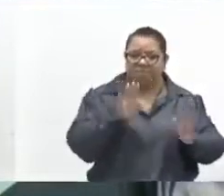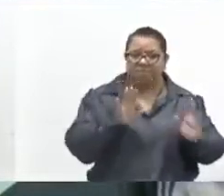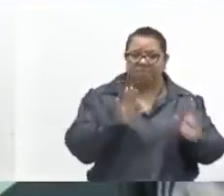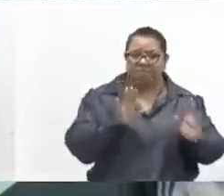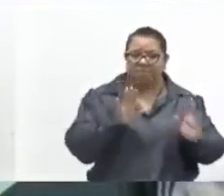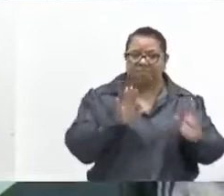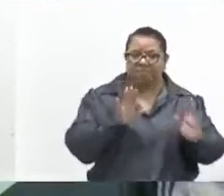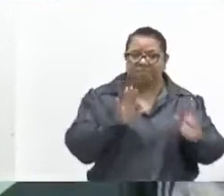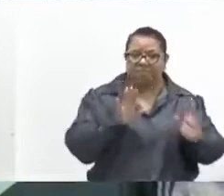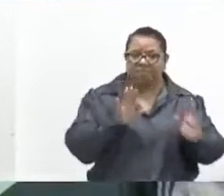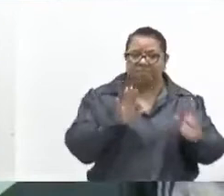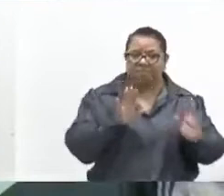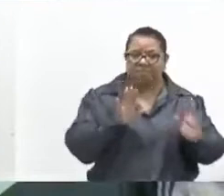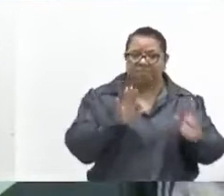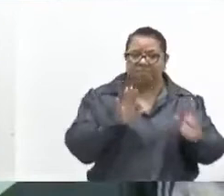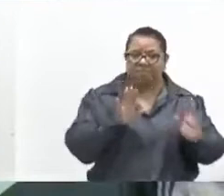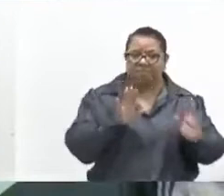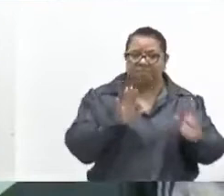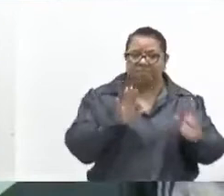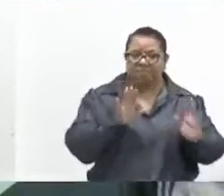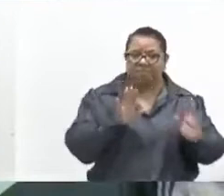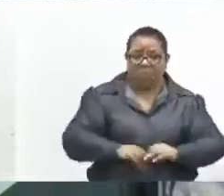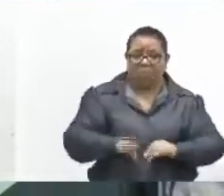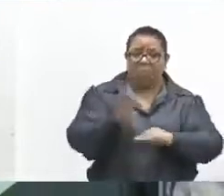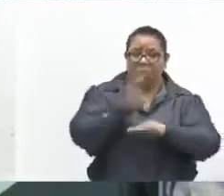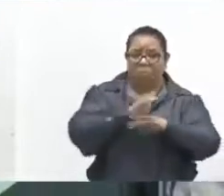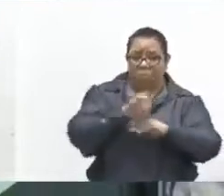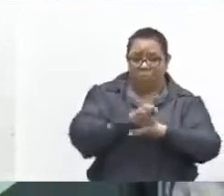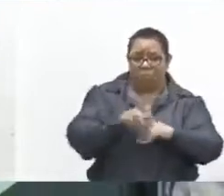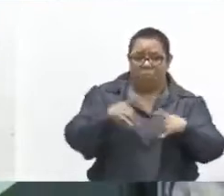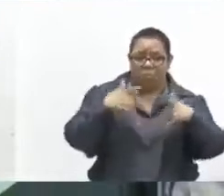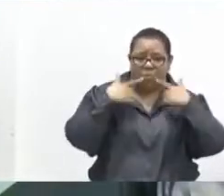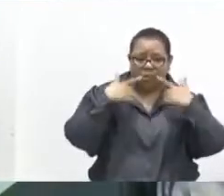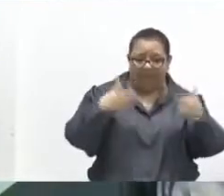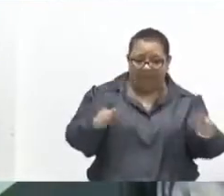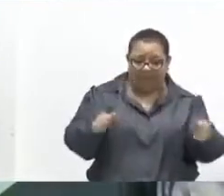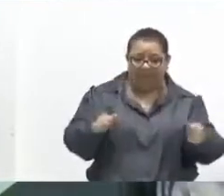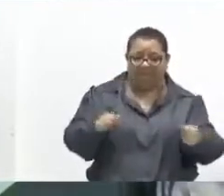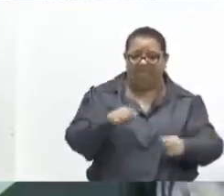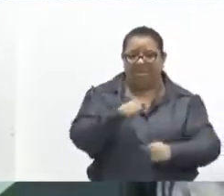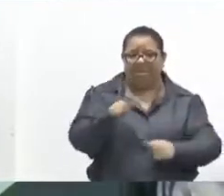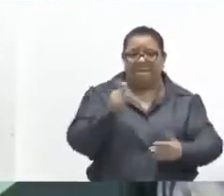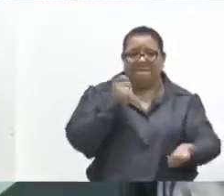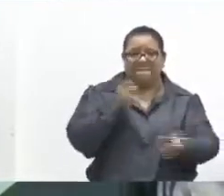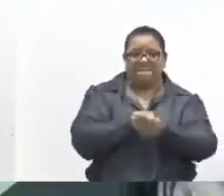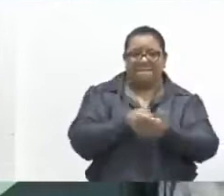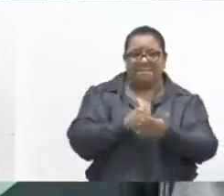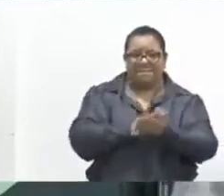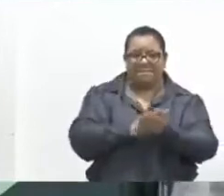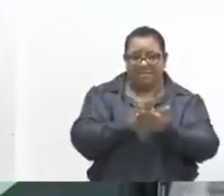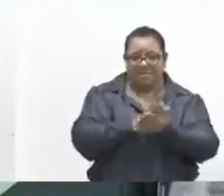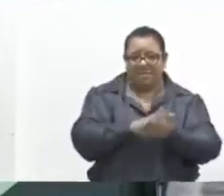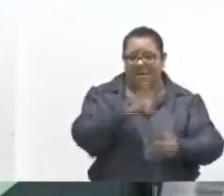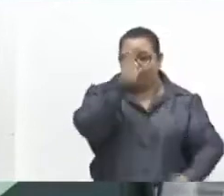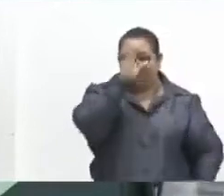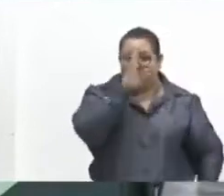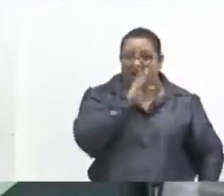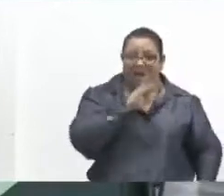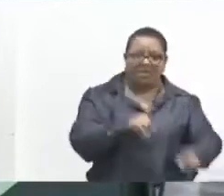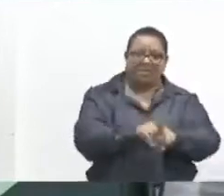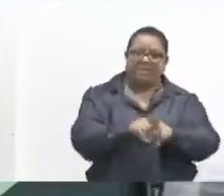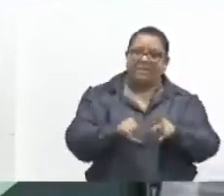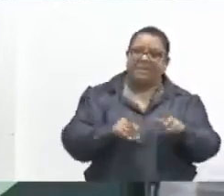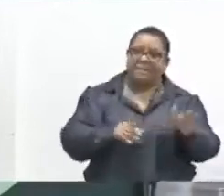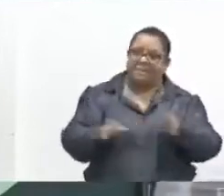são vulneráveis consigam fazer os cursos de linguagens sem ter que fazer o pagamento. Porque isso também é acesso à assistência